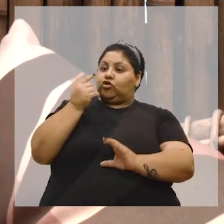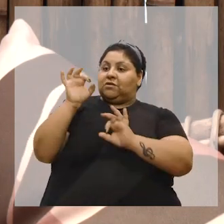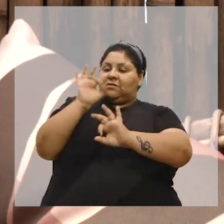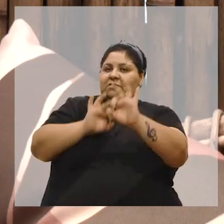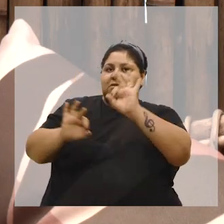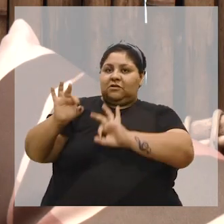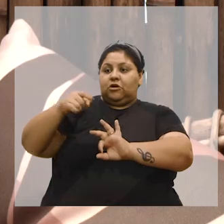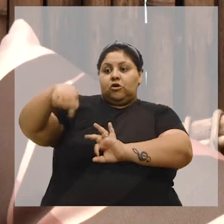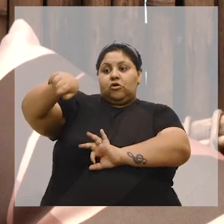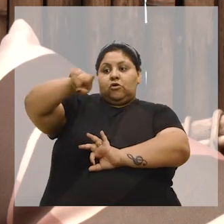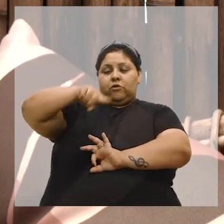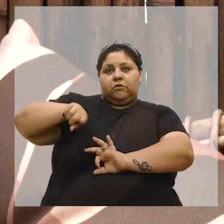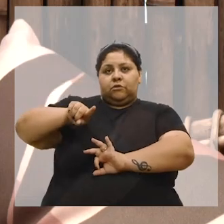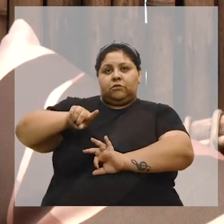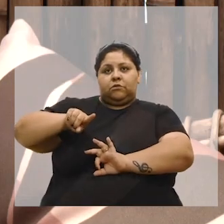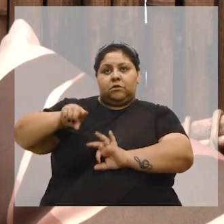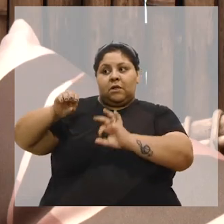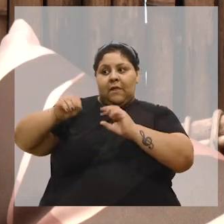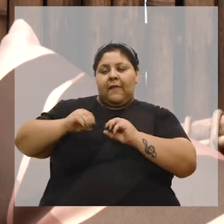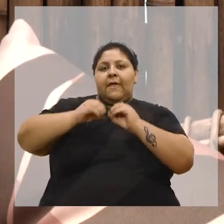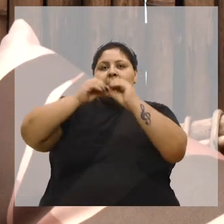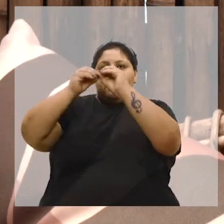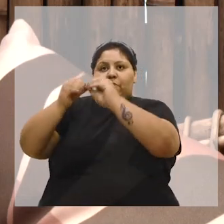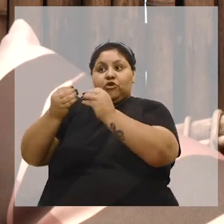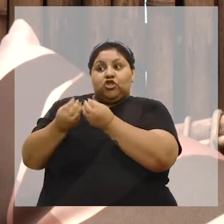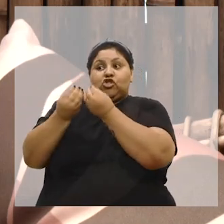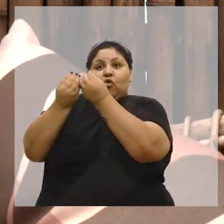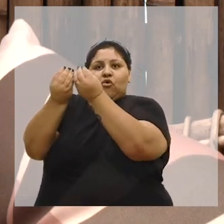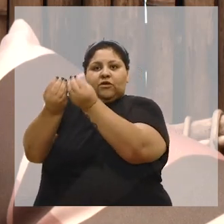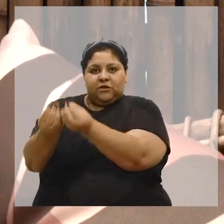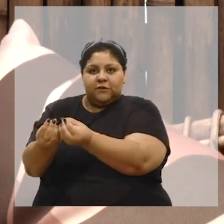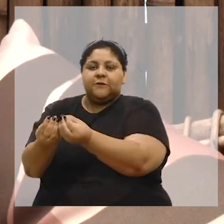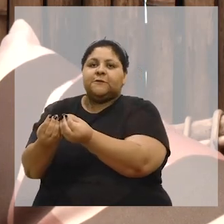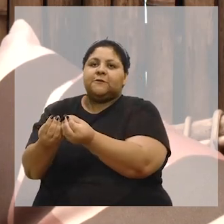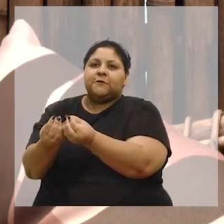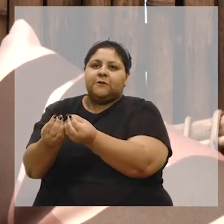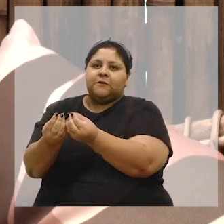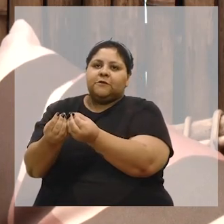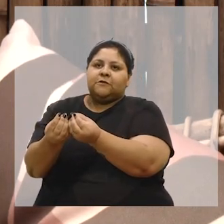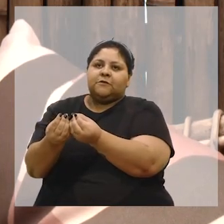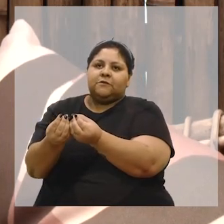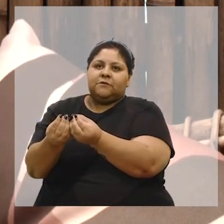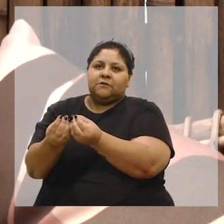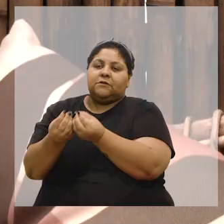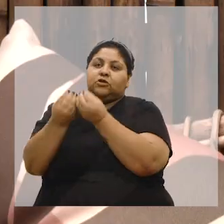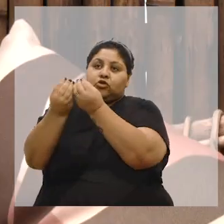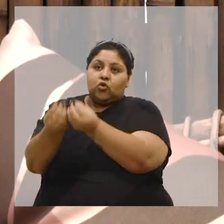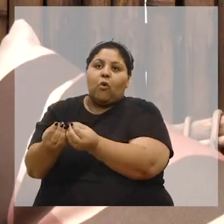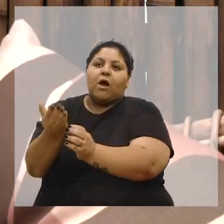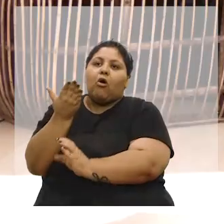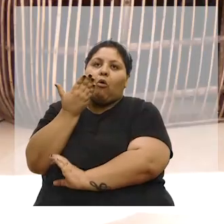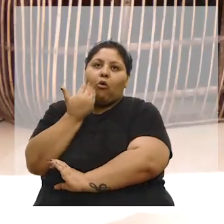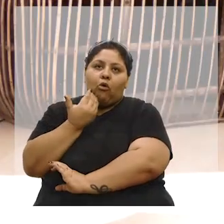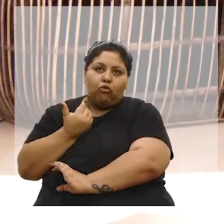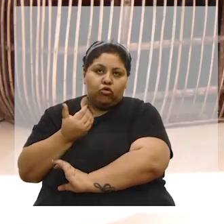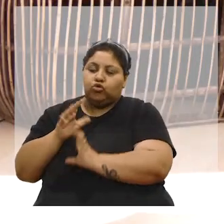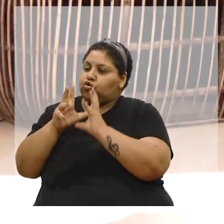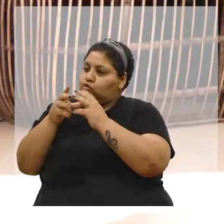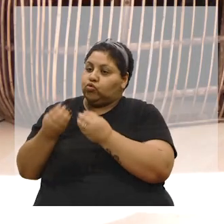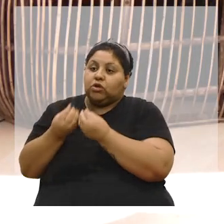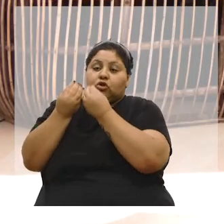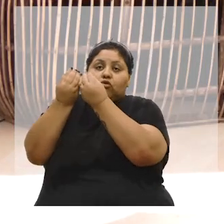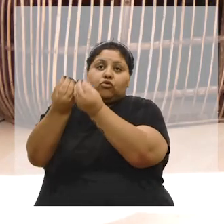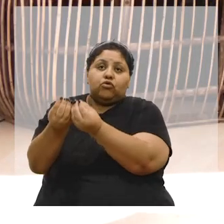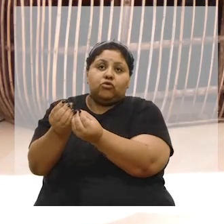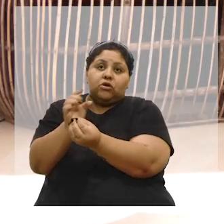todos os alimentos que são manipulados por nós, eles vão para doação depois, né? O mercado do MasterChef se doa diariamente. Tudo